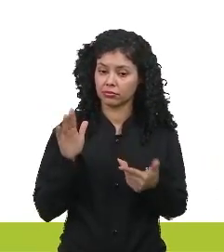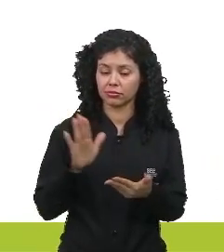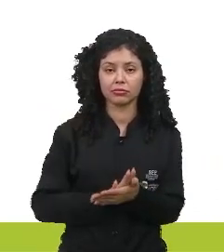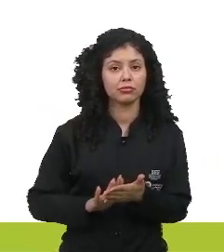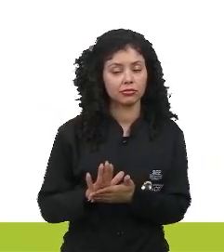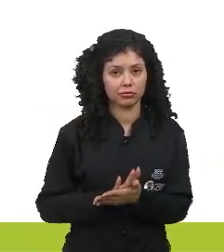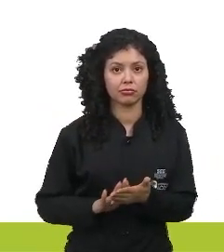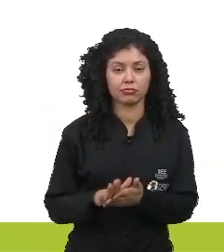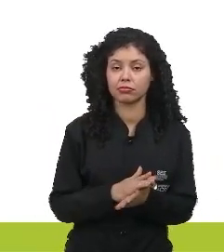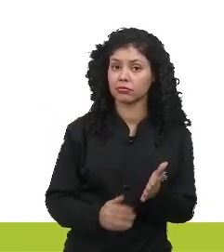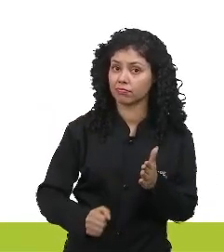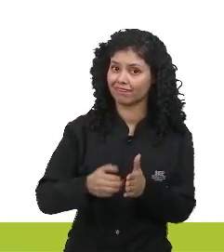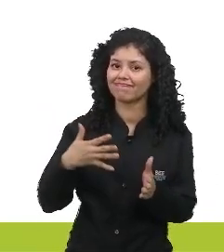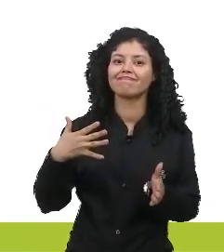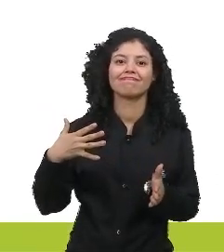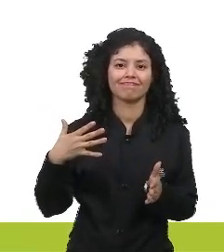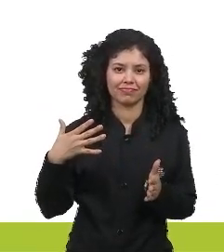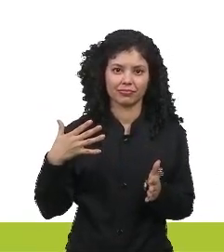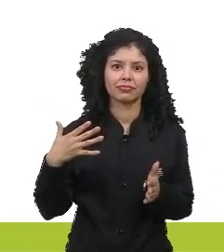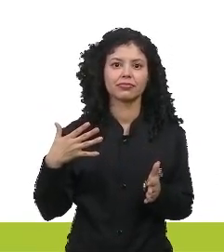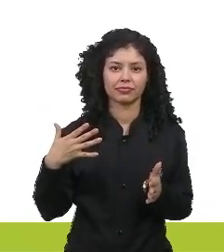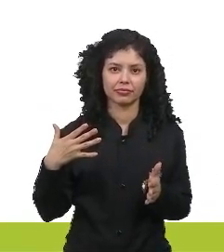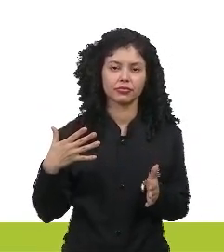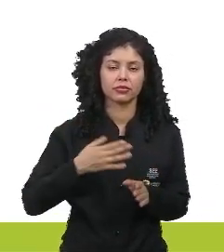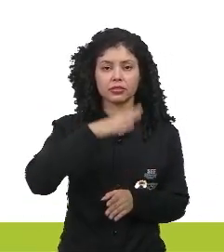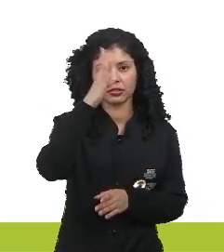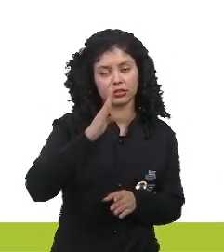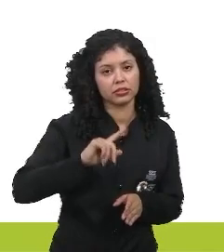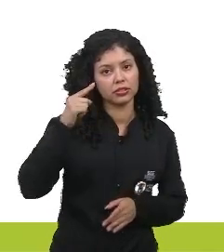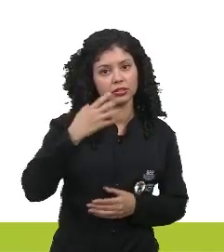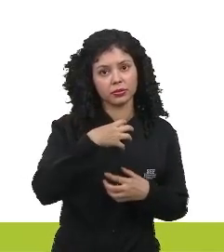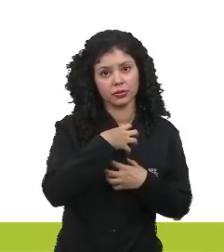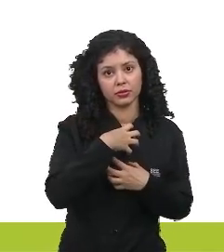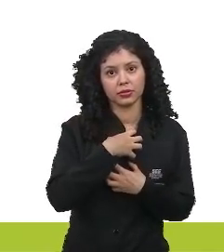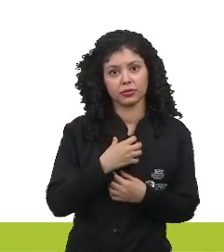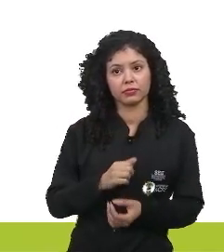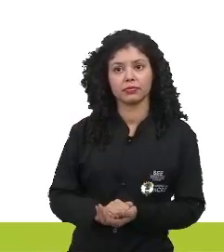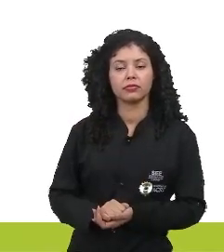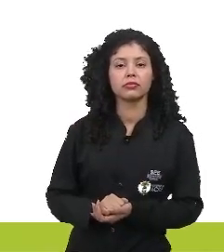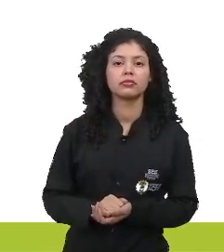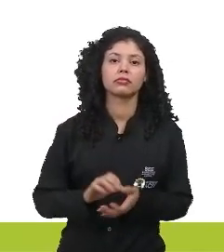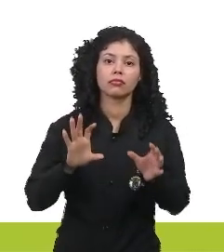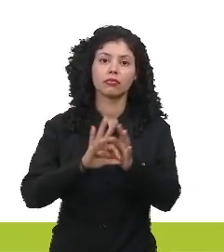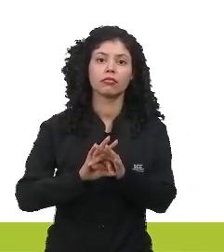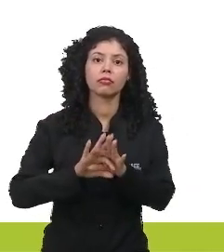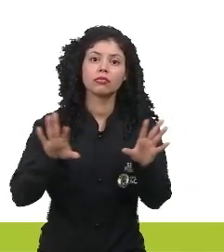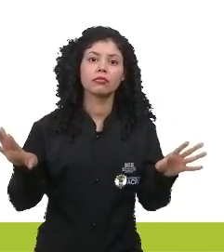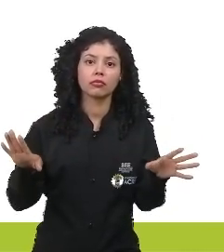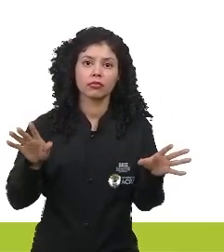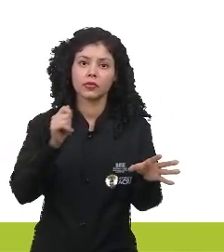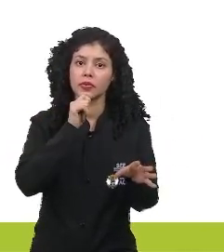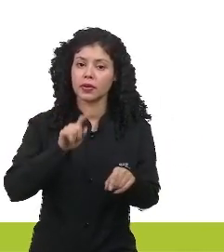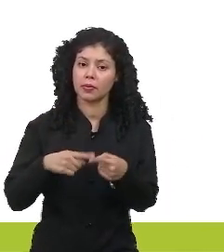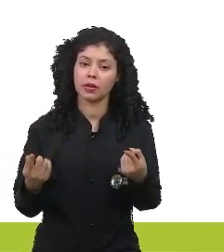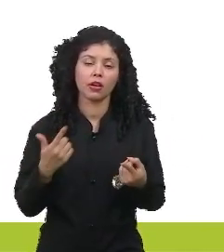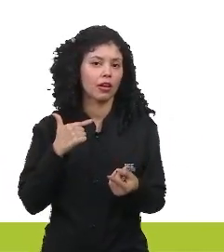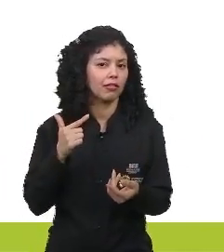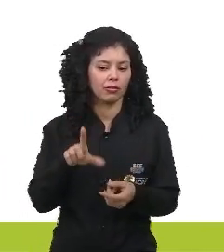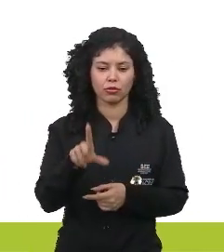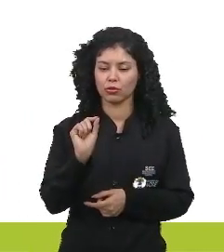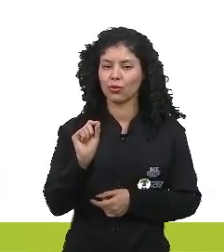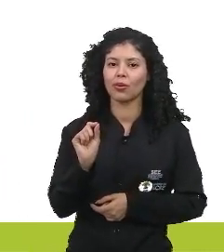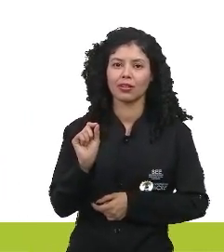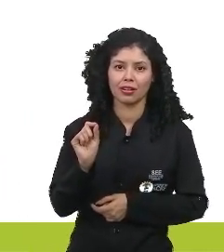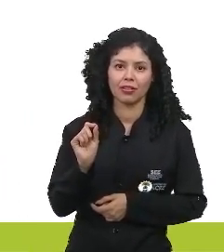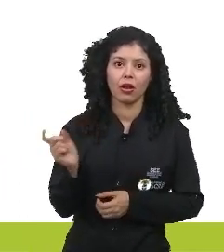nada, muitos escravos no Brasil naquele momento se tornaram libertos, foram para as cidades, não tiveram